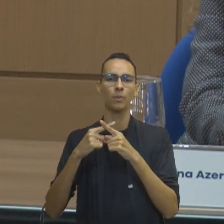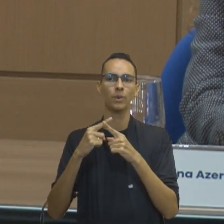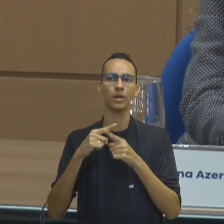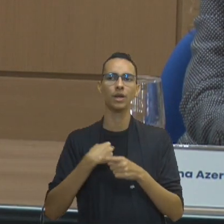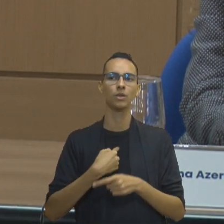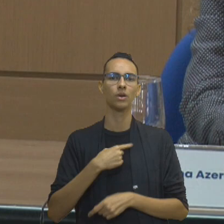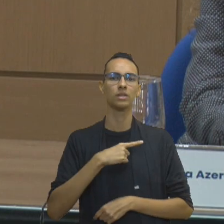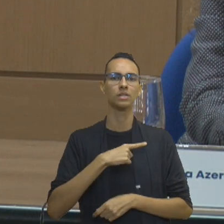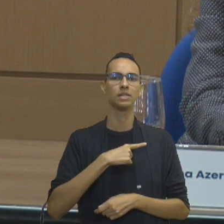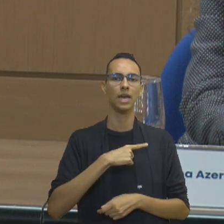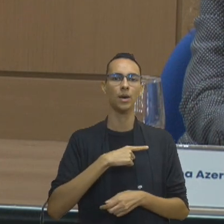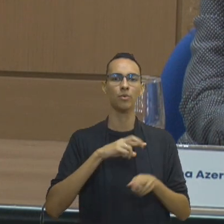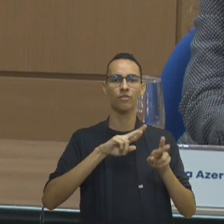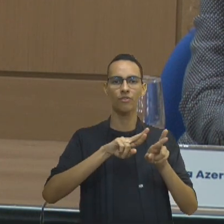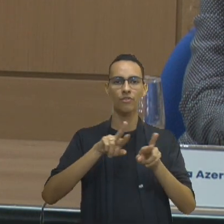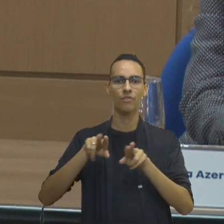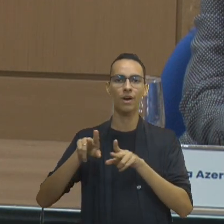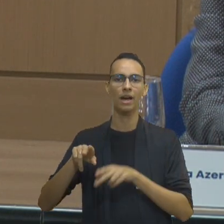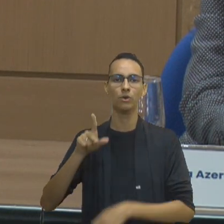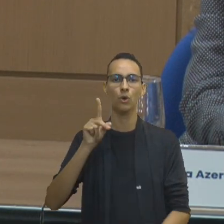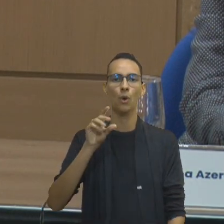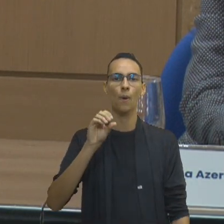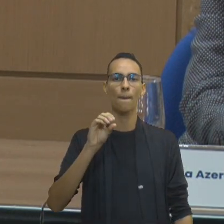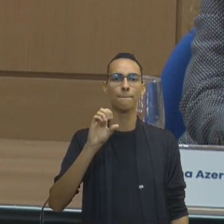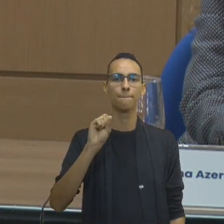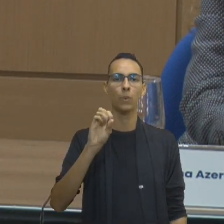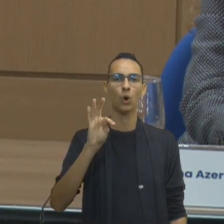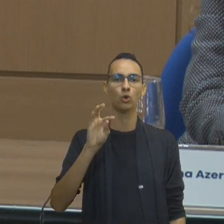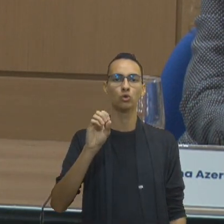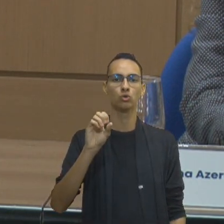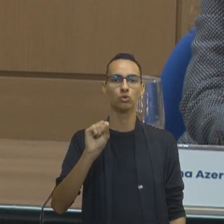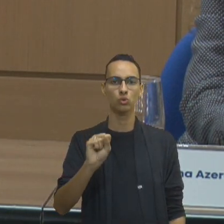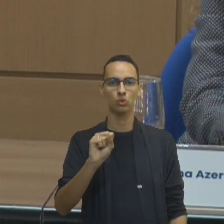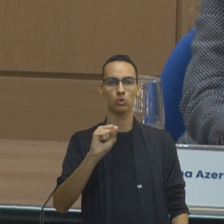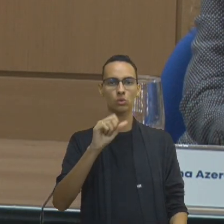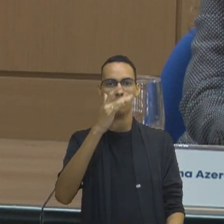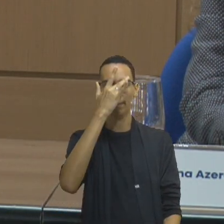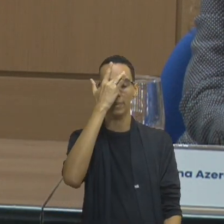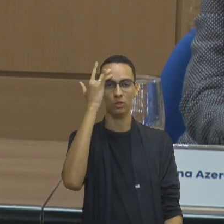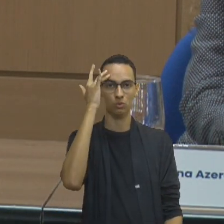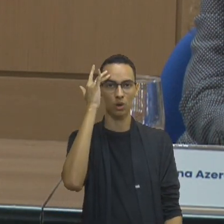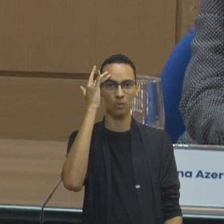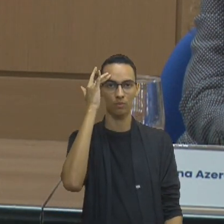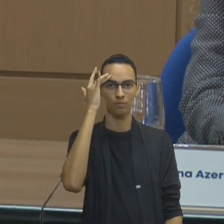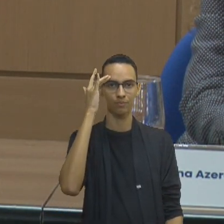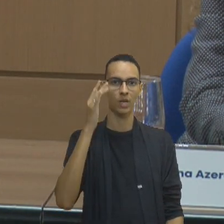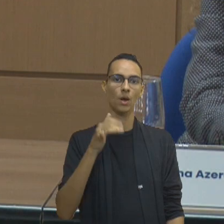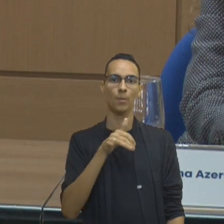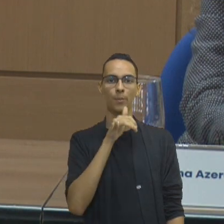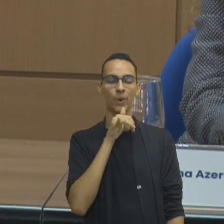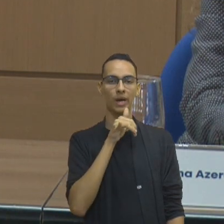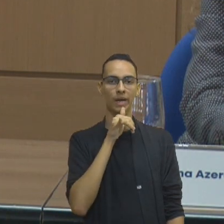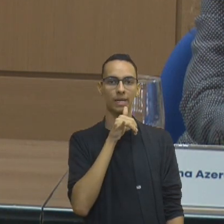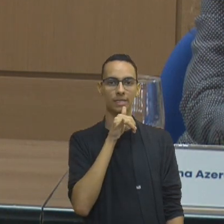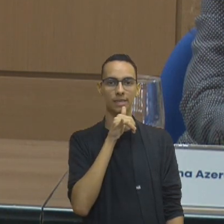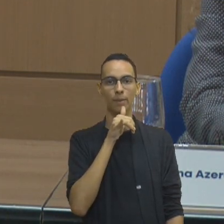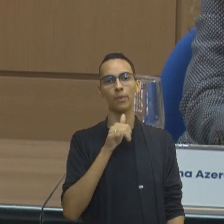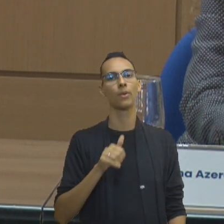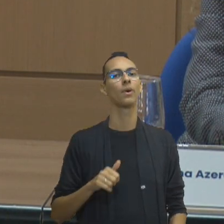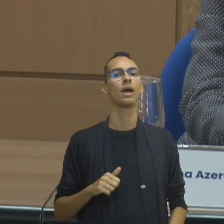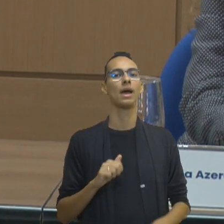de postos de pessoal e com diversos cargos. Cargos, por exemplo, de